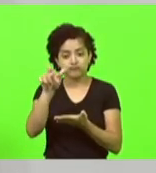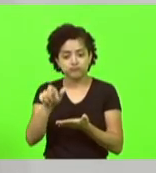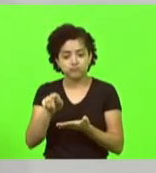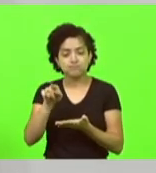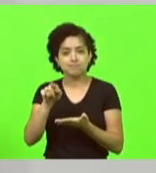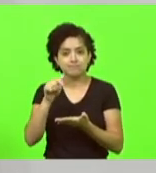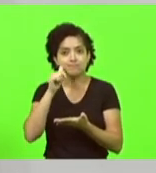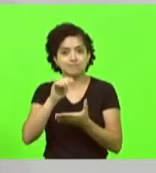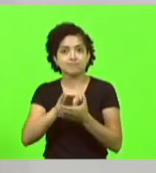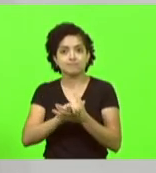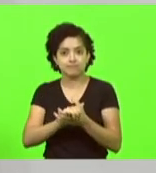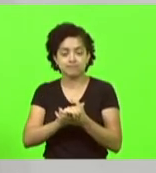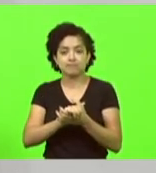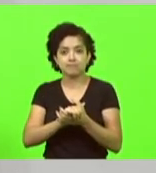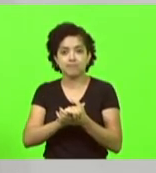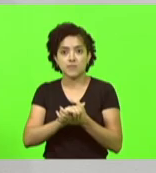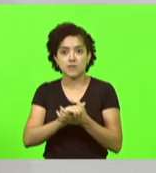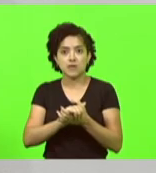segurou